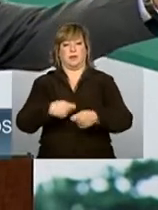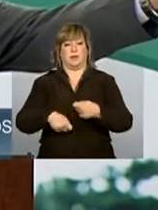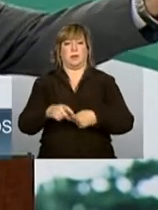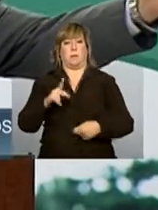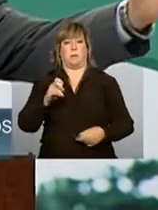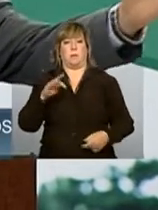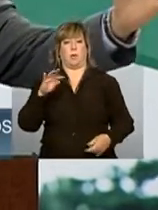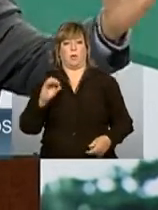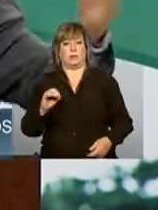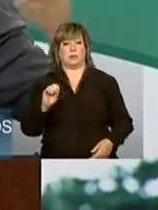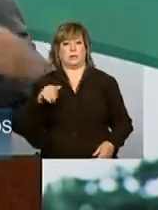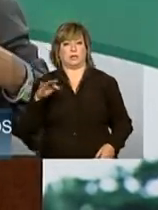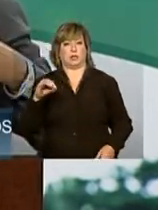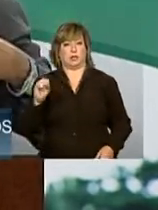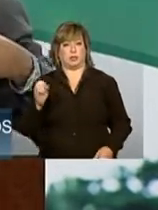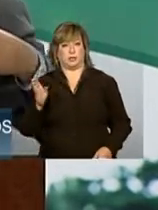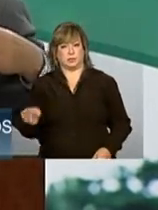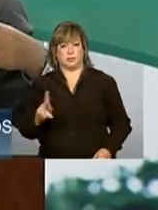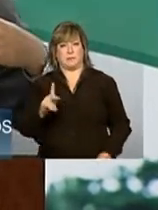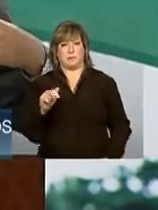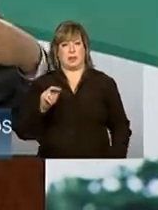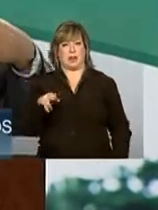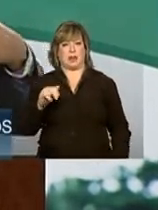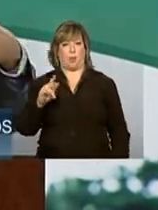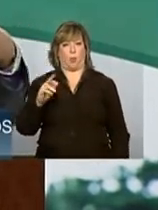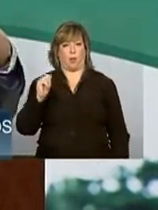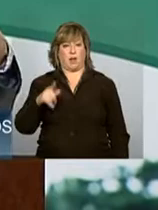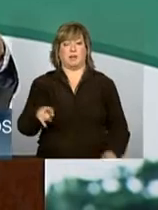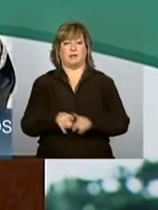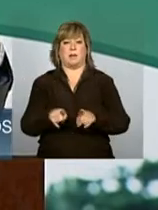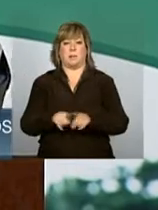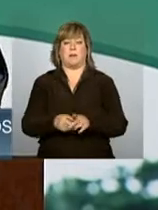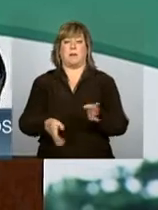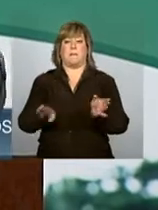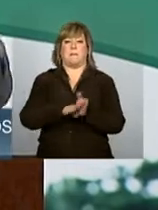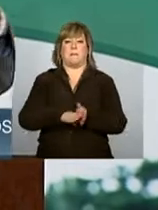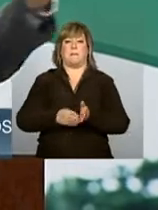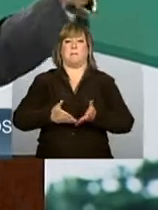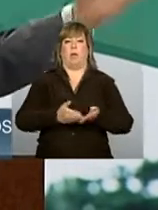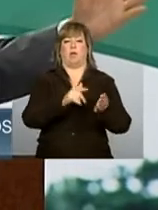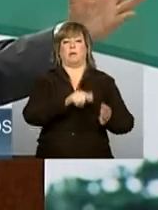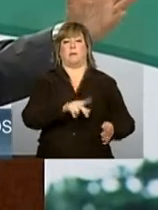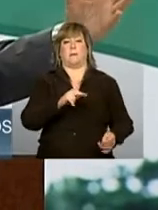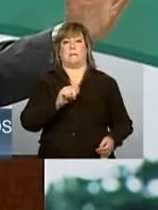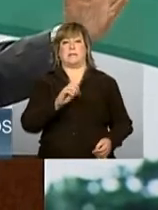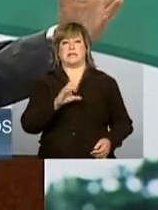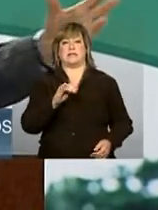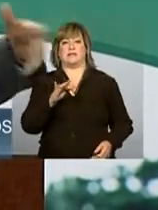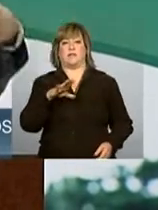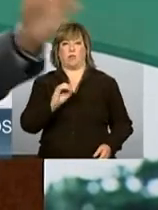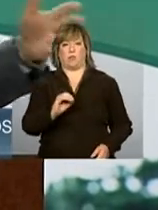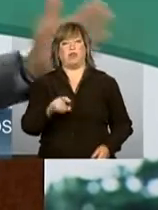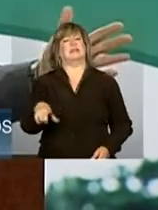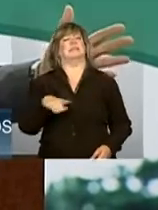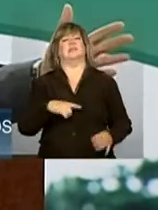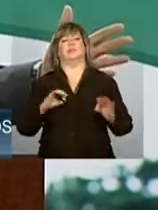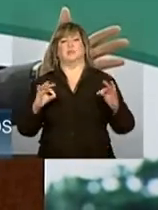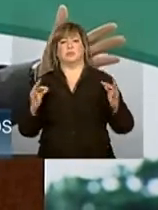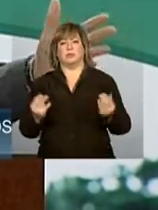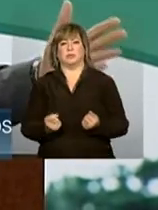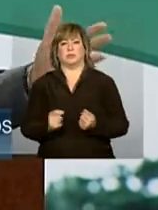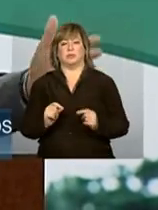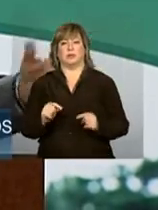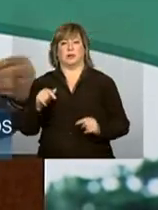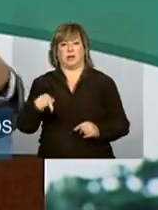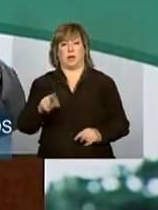de Santos e Paranaguá e para os portos do Pacífico. Ali nós temos tudo, inclusive brevemente,